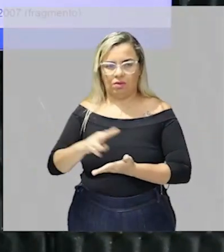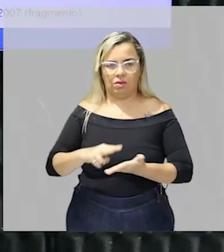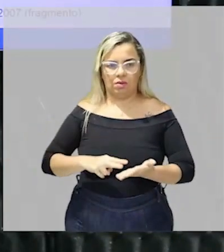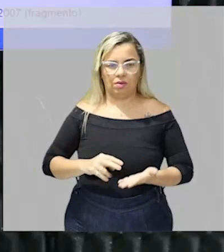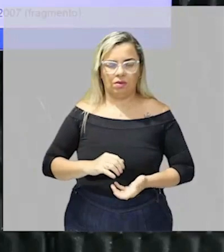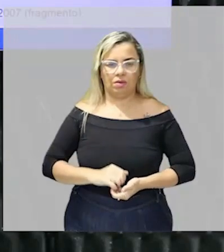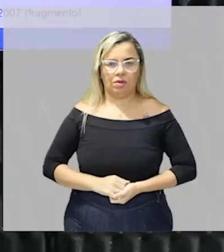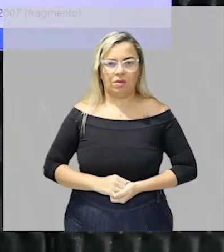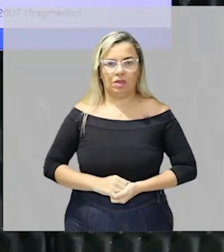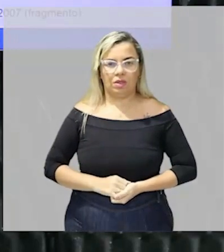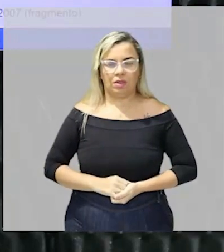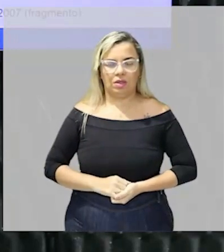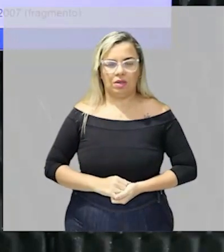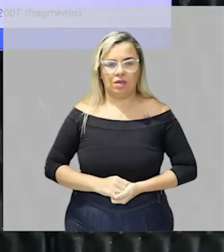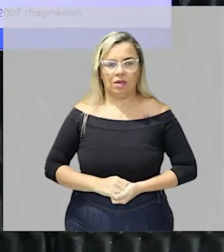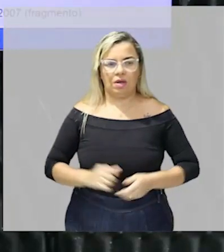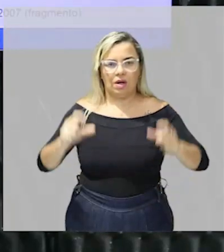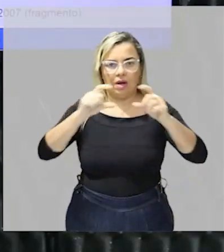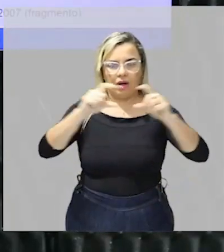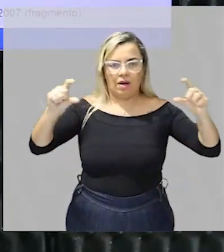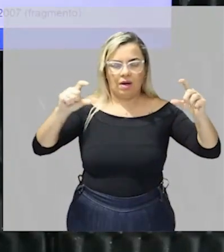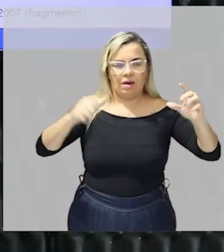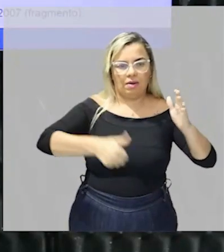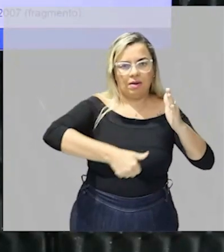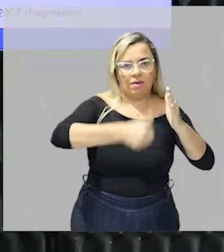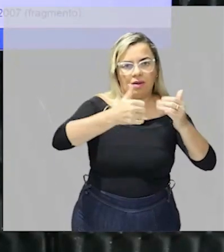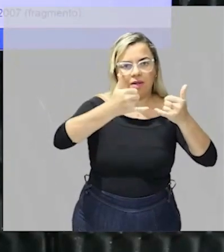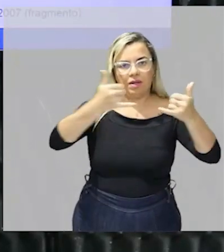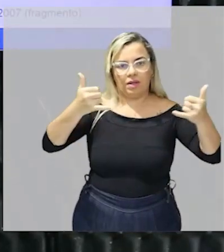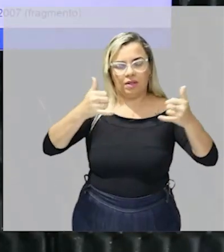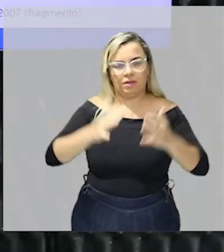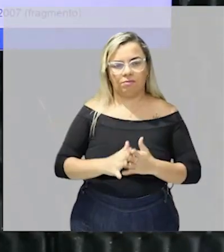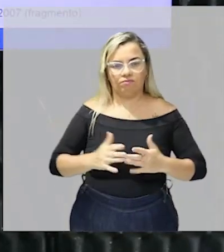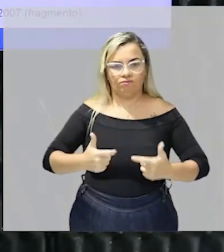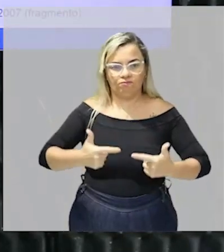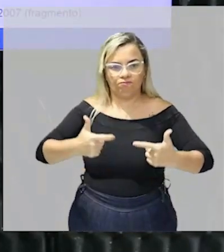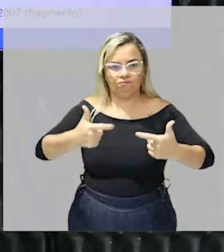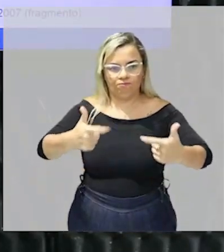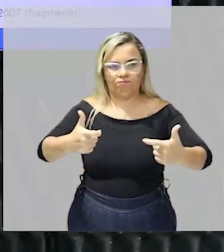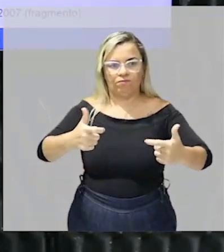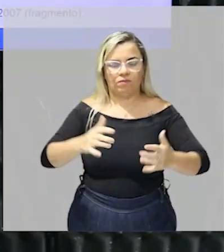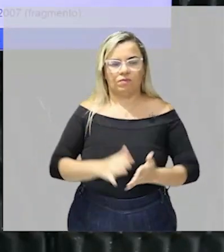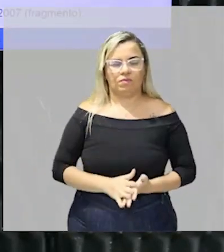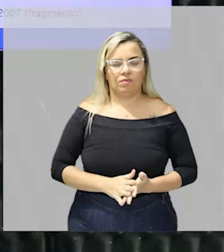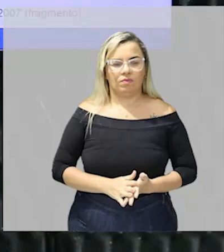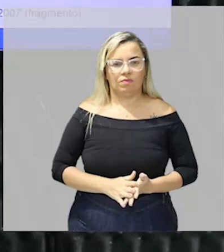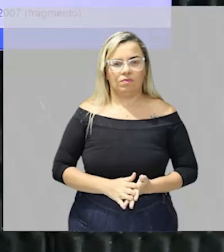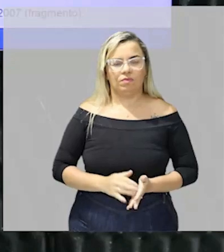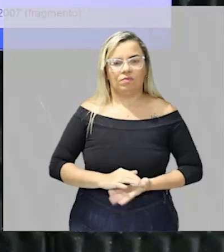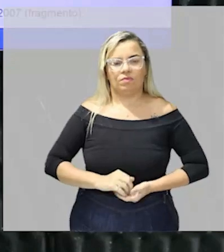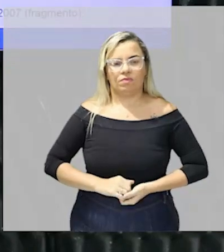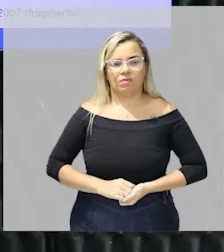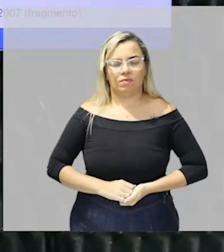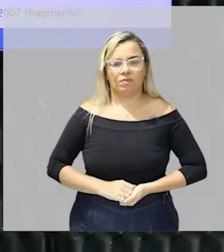está sinalizando para a guerra. Olha só, conflito. Os cabelos estão espalhados.